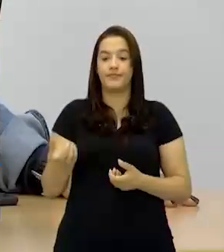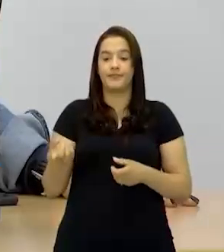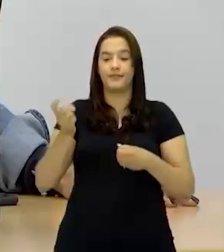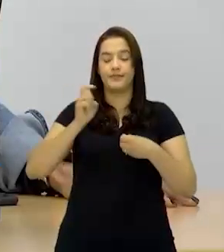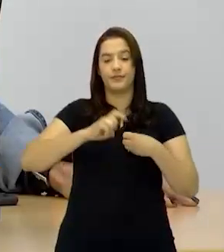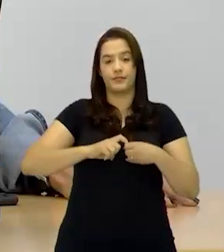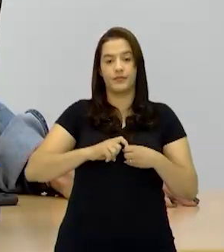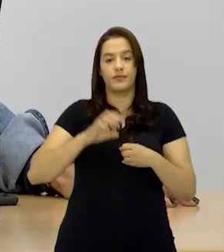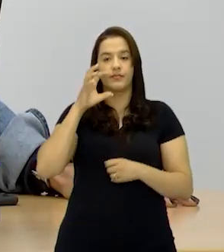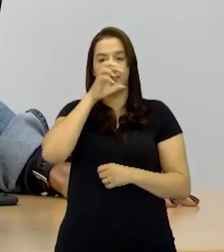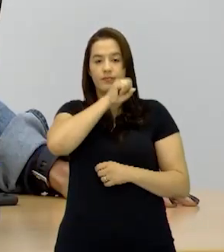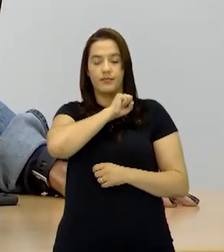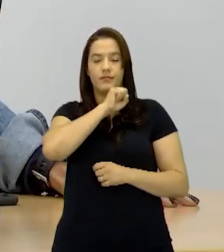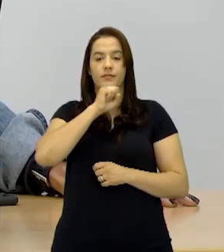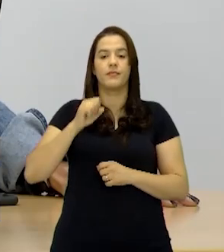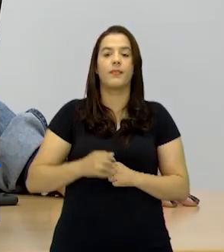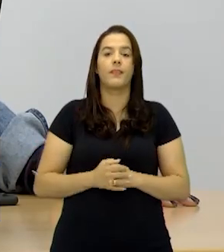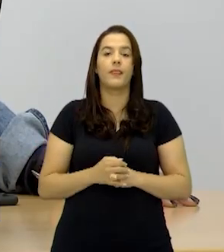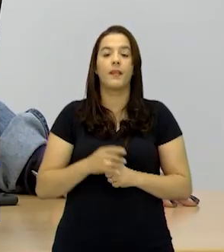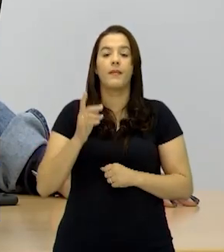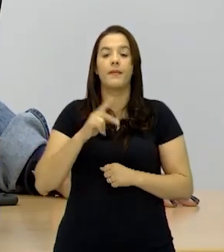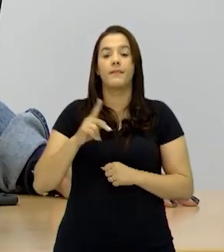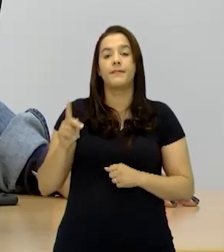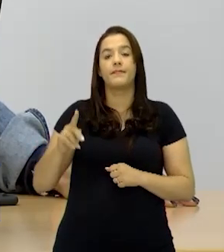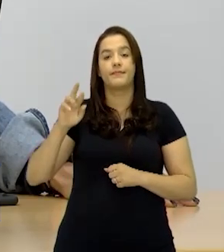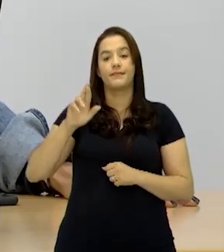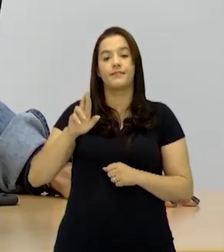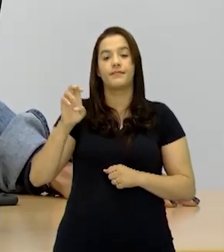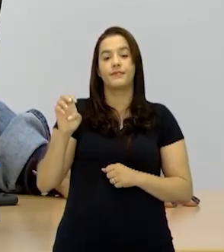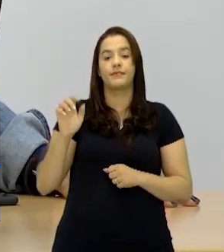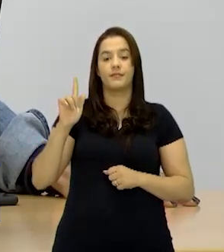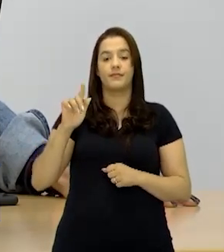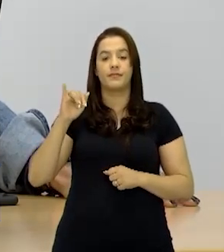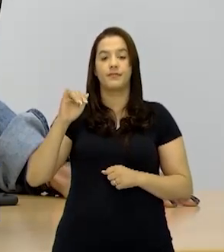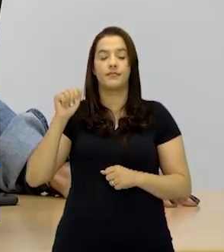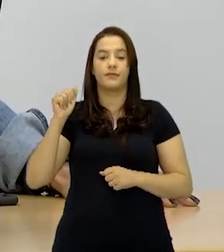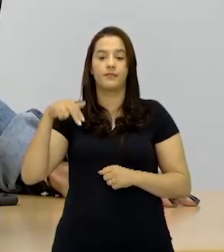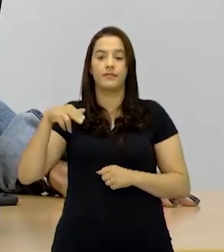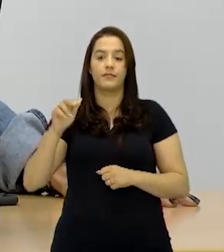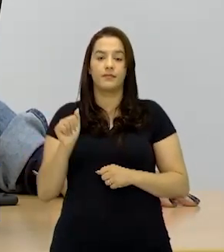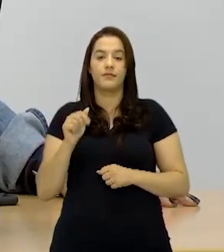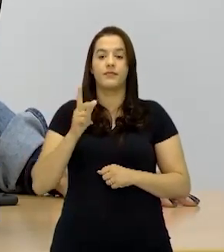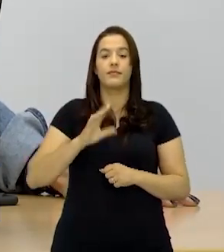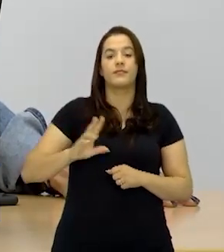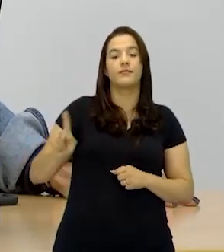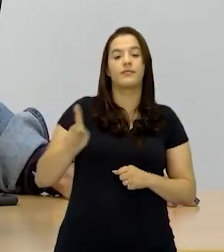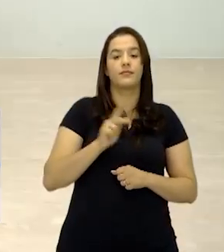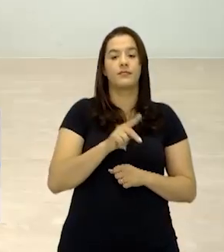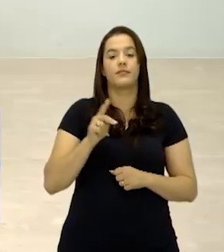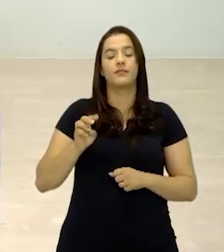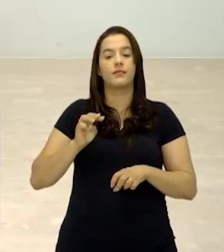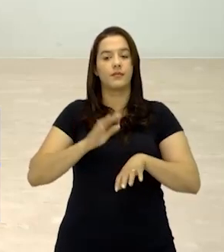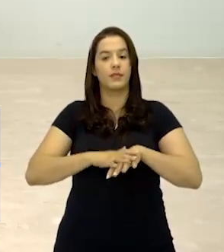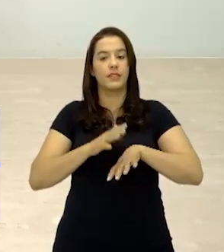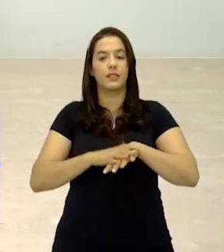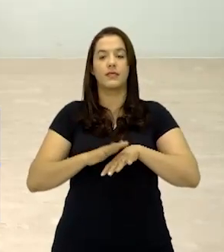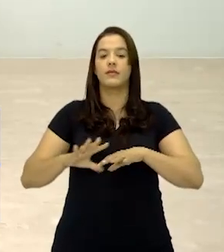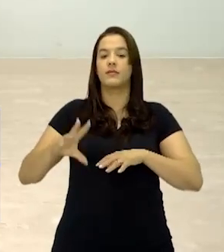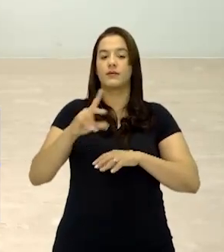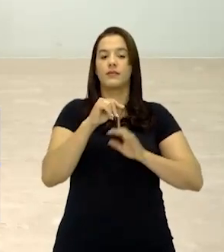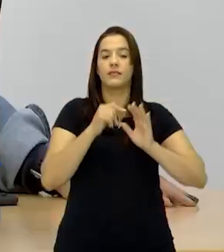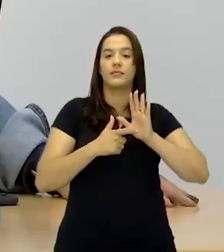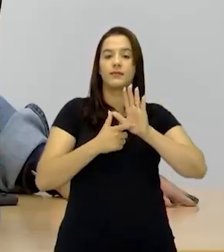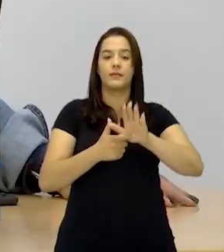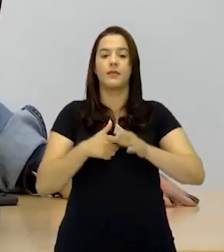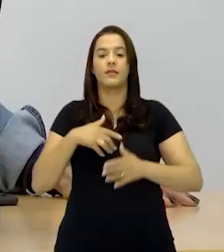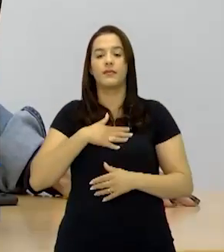Voltamos aqui, Tony, rapidinho. Ó, a professora Regiane está dizendo que você representa muito bem os professores de matemática, muito bom.